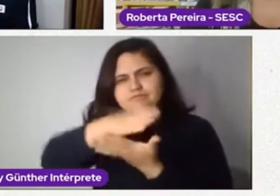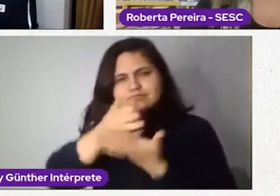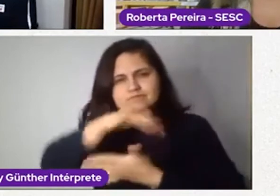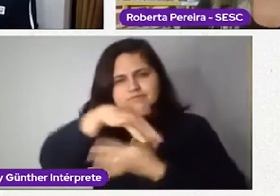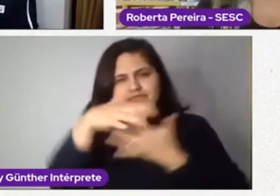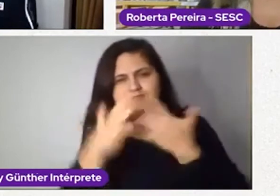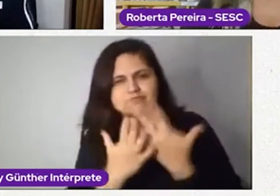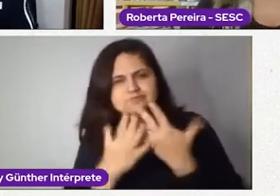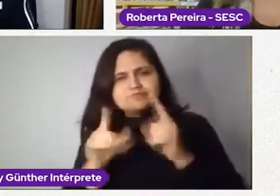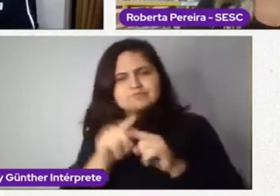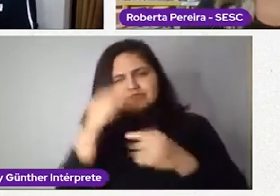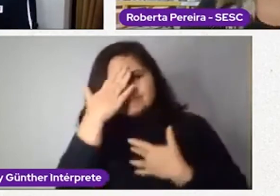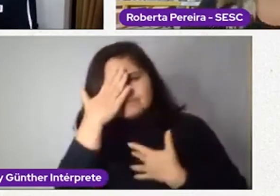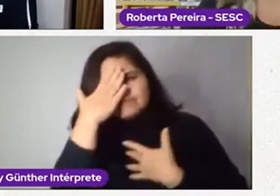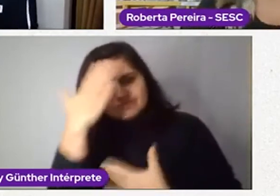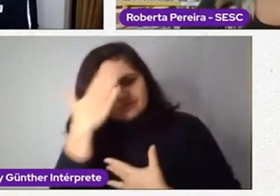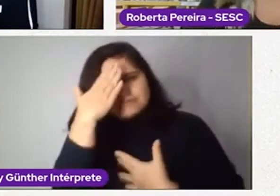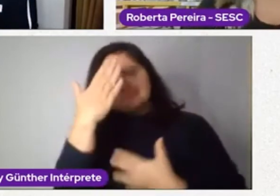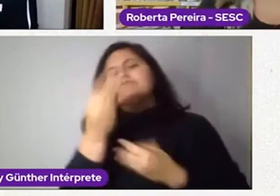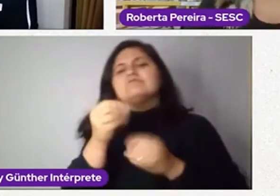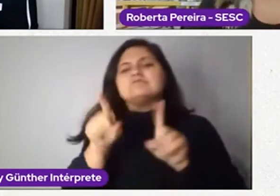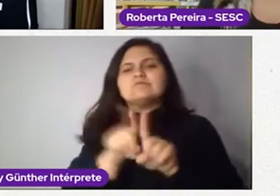Libras, agradecer a